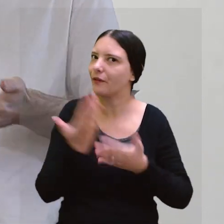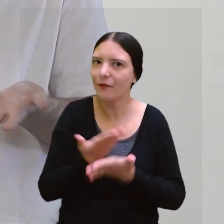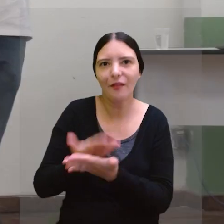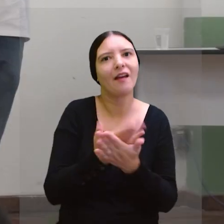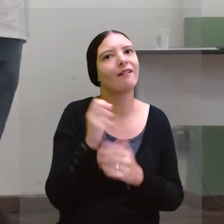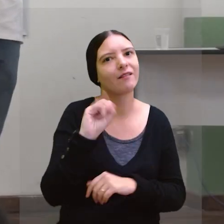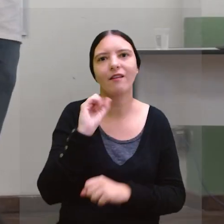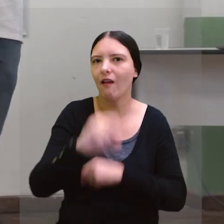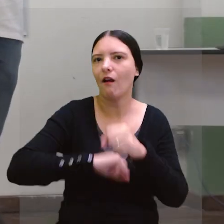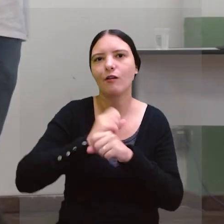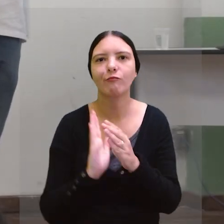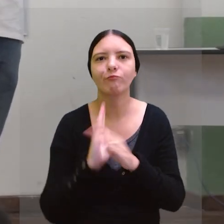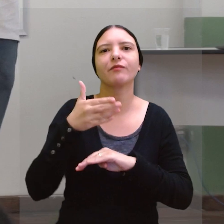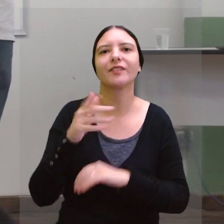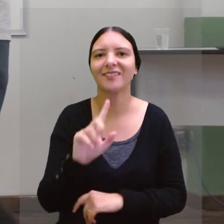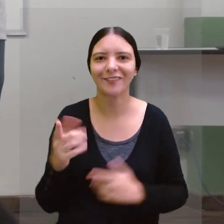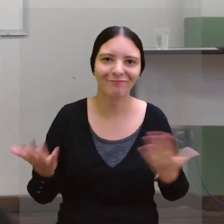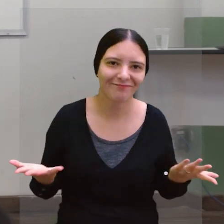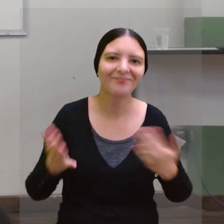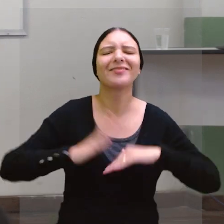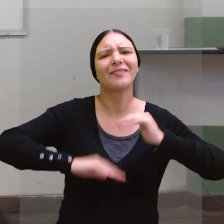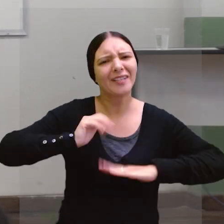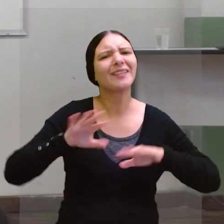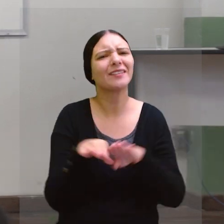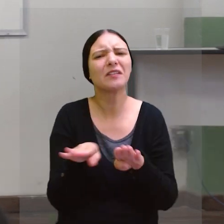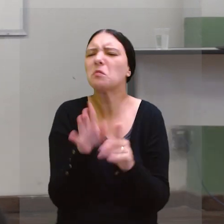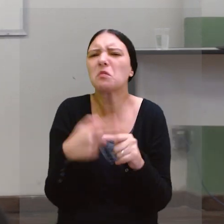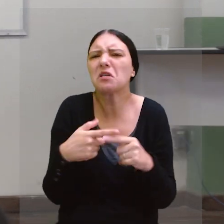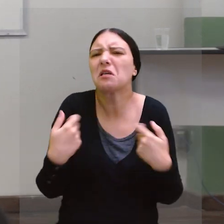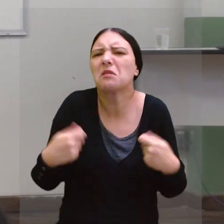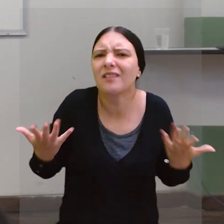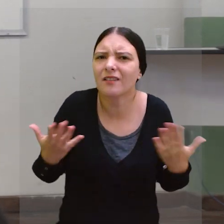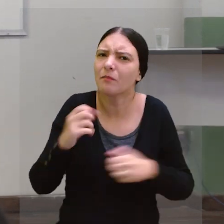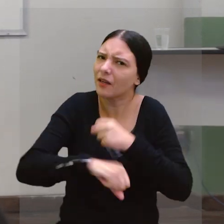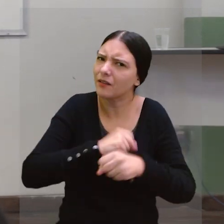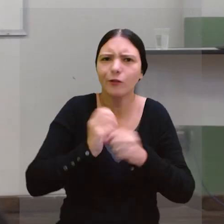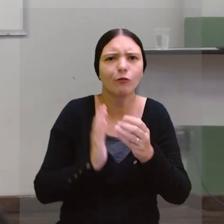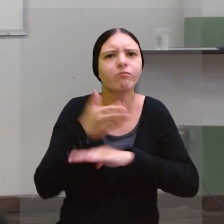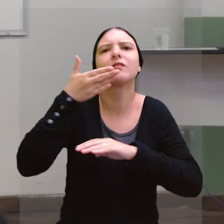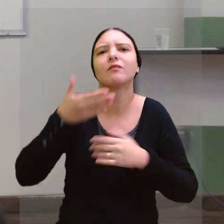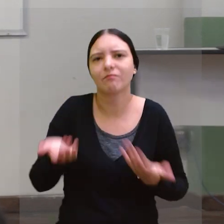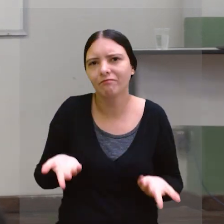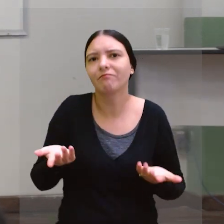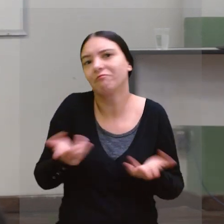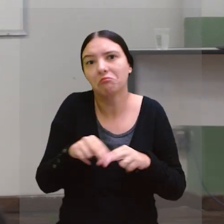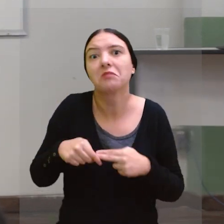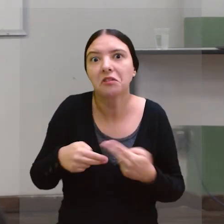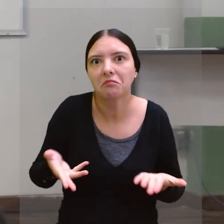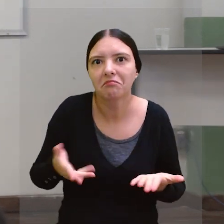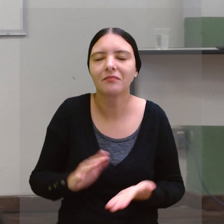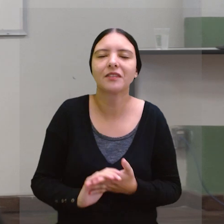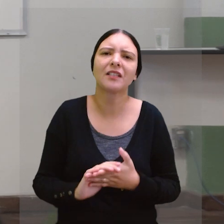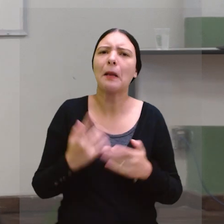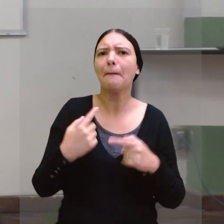você não vai passar de ano. Né? Então tem uma ordem prática também de por que eu tenho que estudar literatura? Para passar de ano, por isso. Né? Por que eu tenho